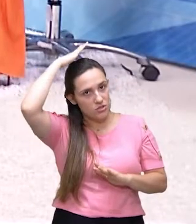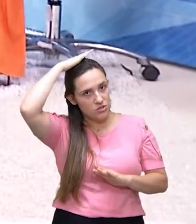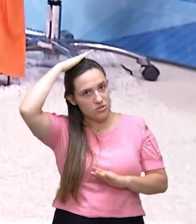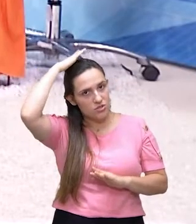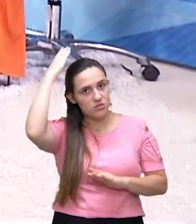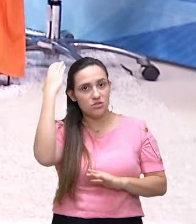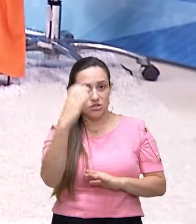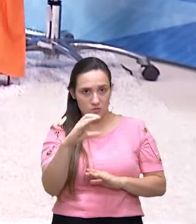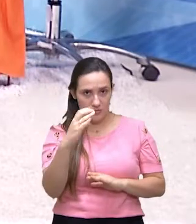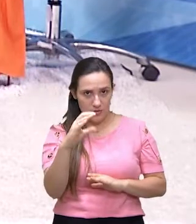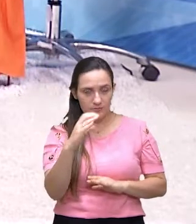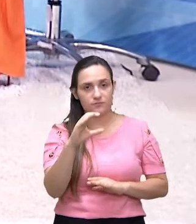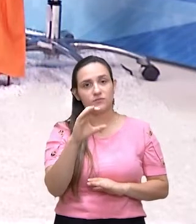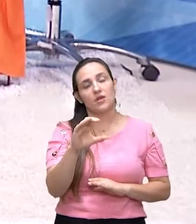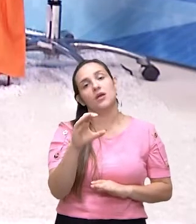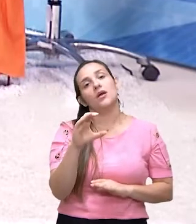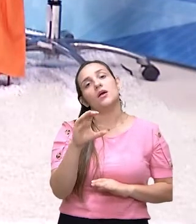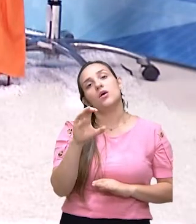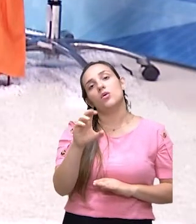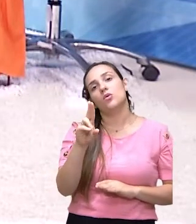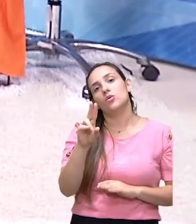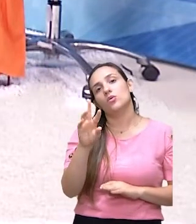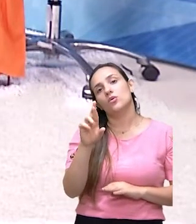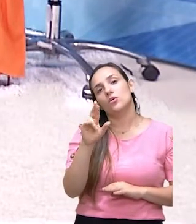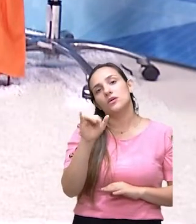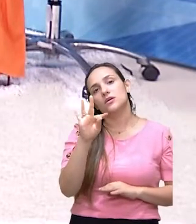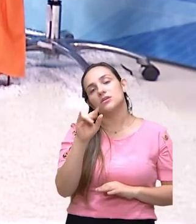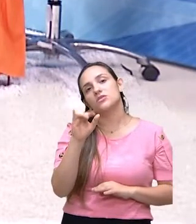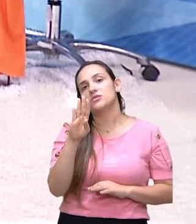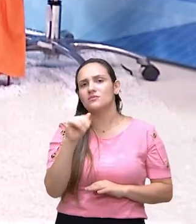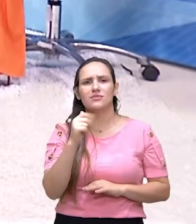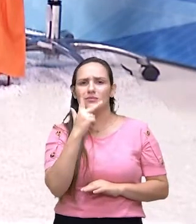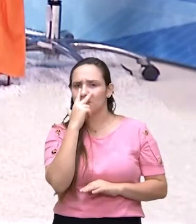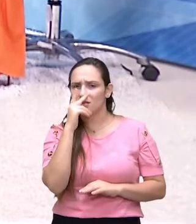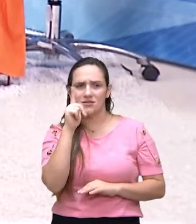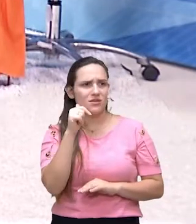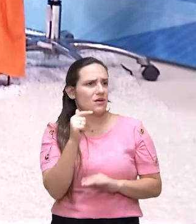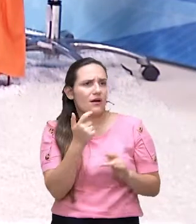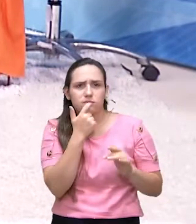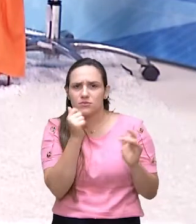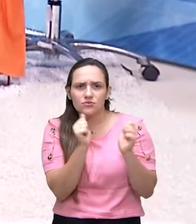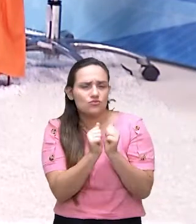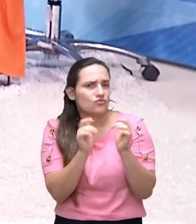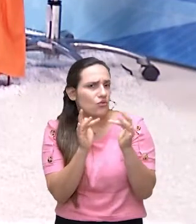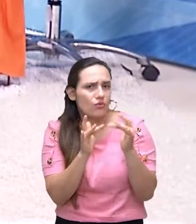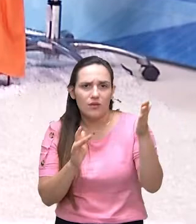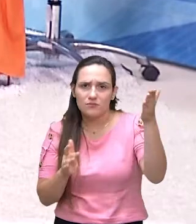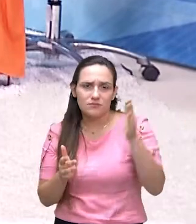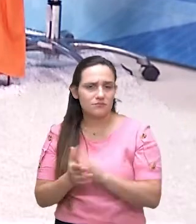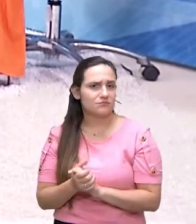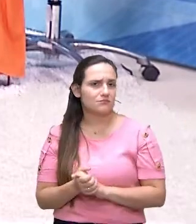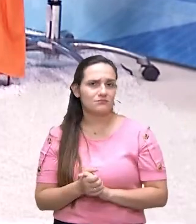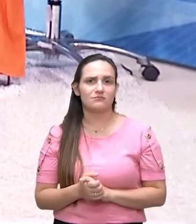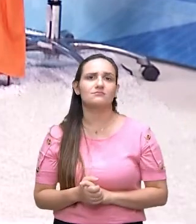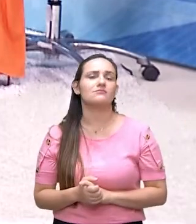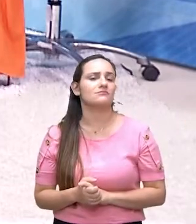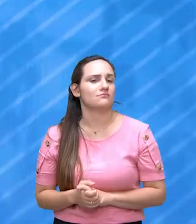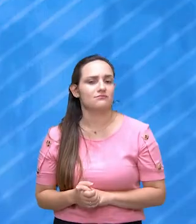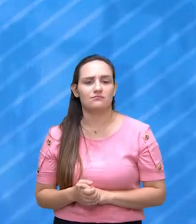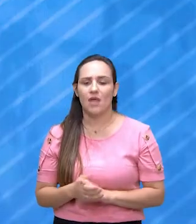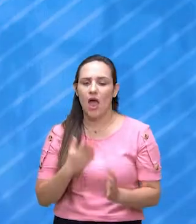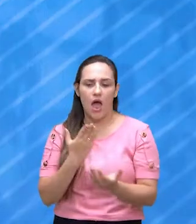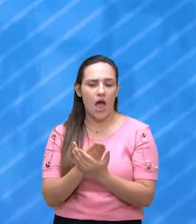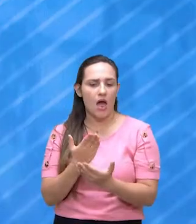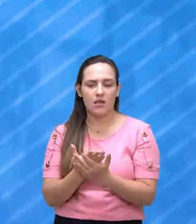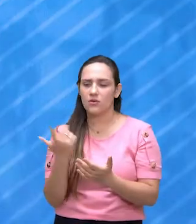viajar de avião em razão do risco de contaminação e tudo mais mas veja parecia que elas estão ali com a gente né E também